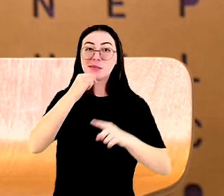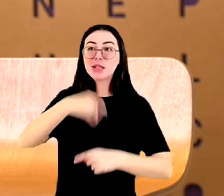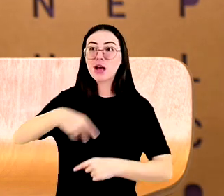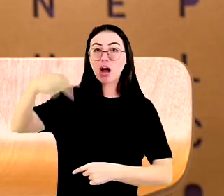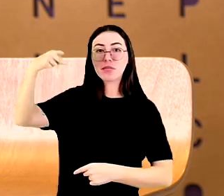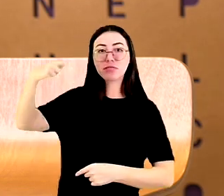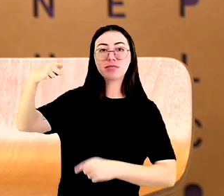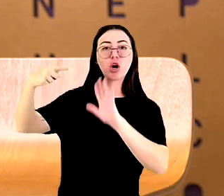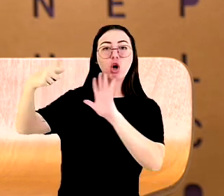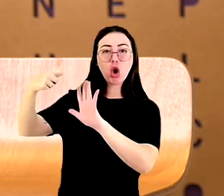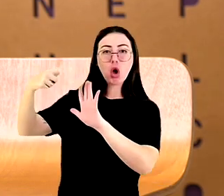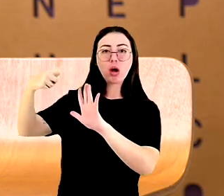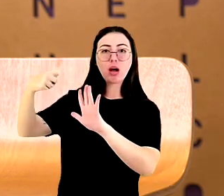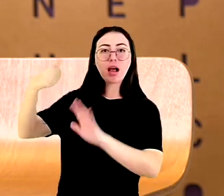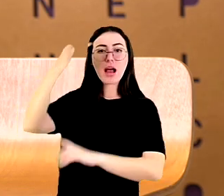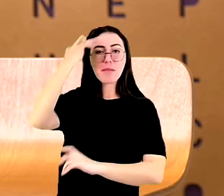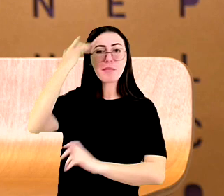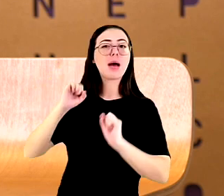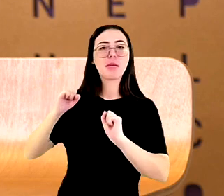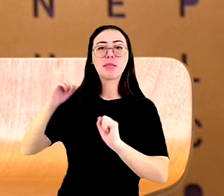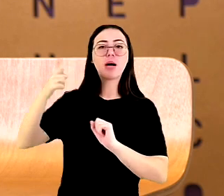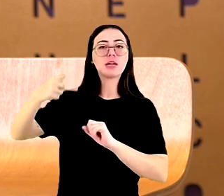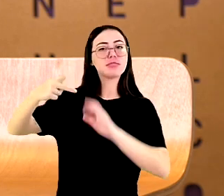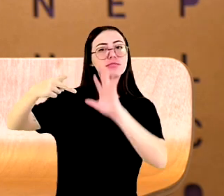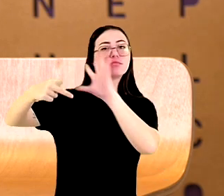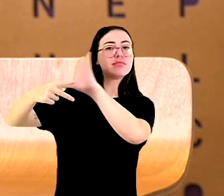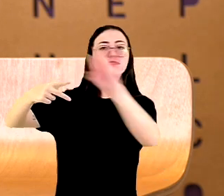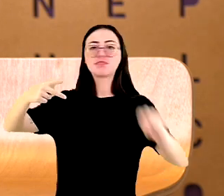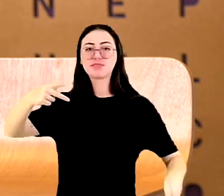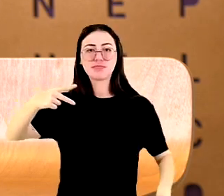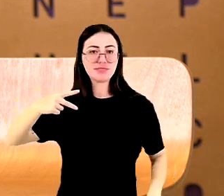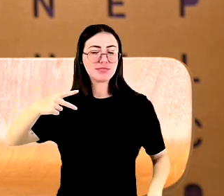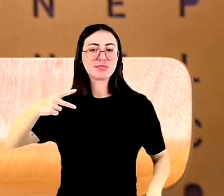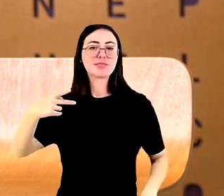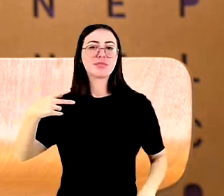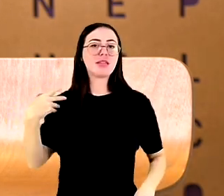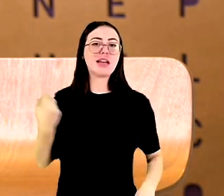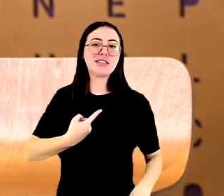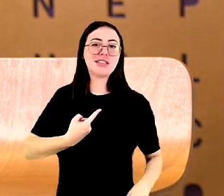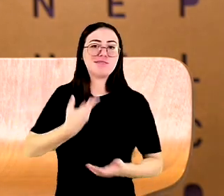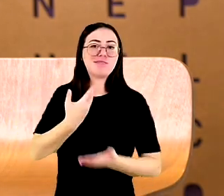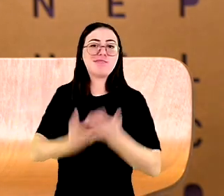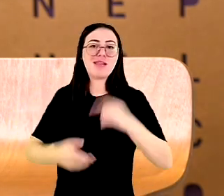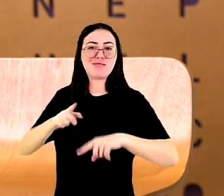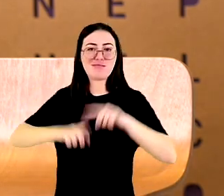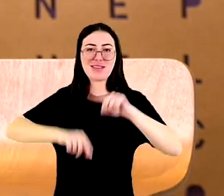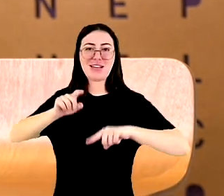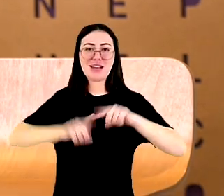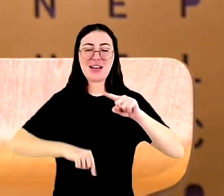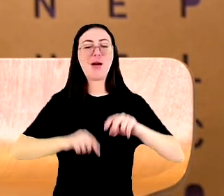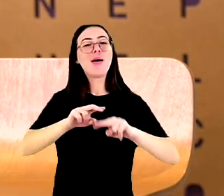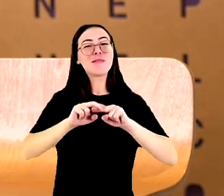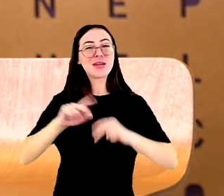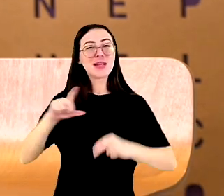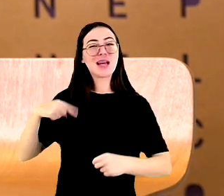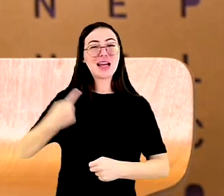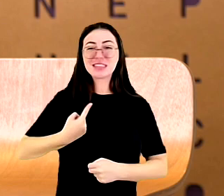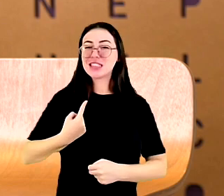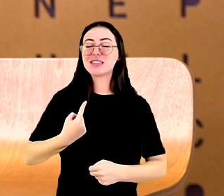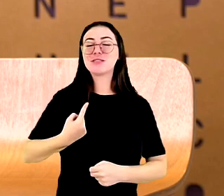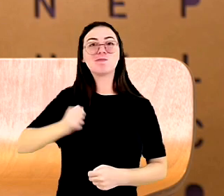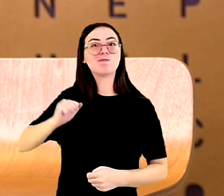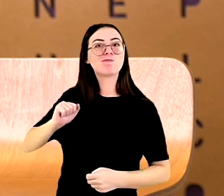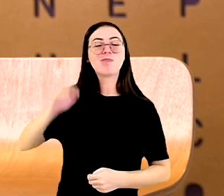Então, sim, a questão da segurança também é aí um segundo maior desafio para a gente depois de